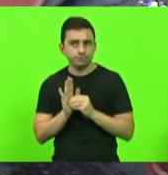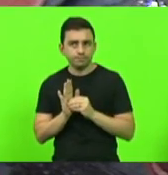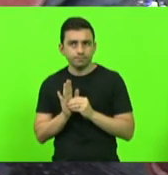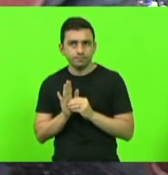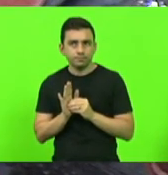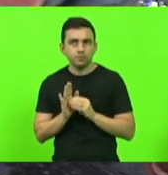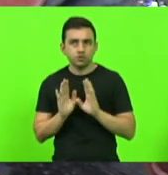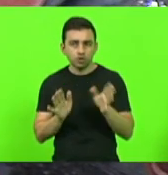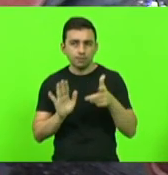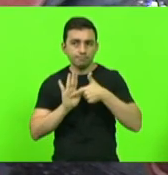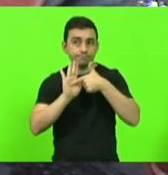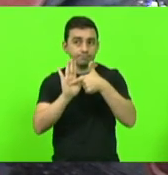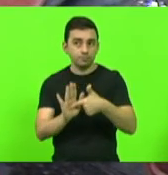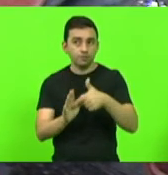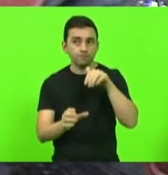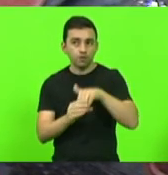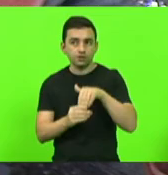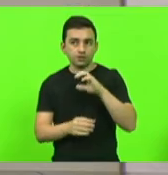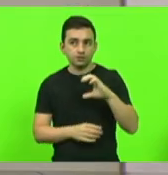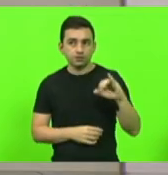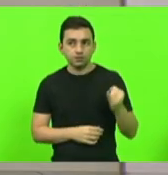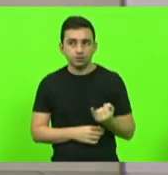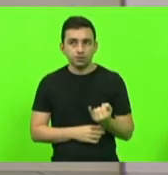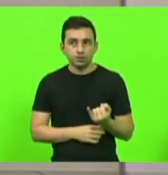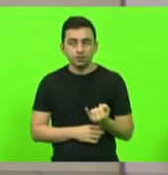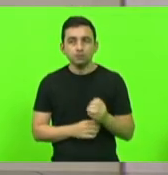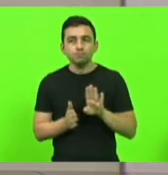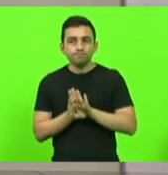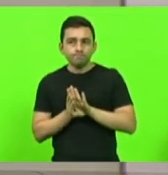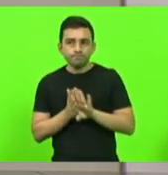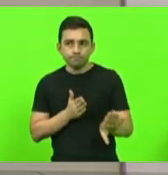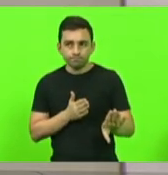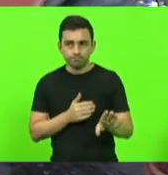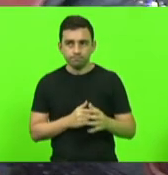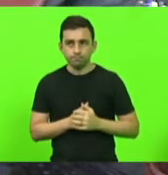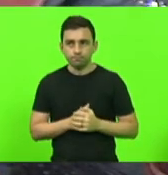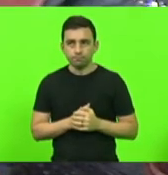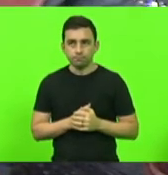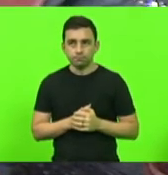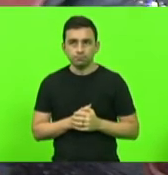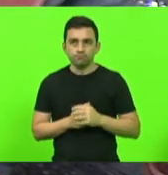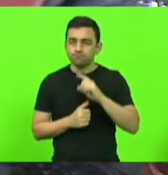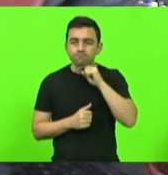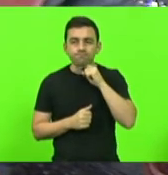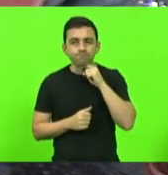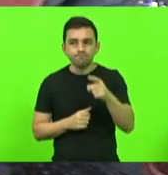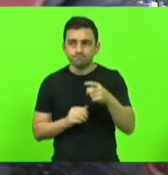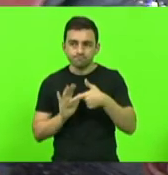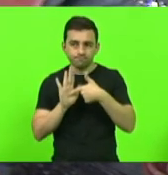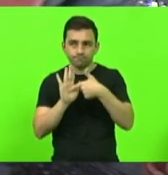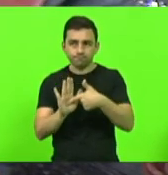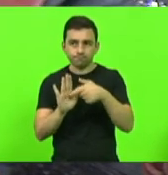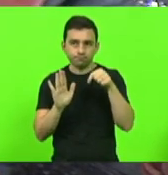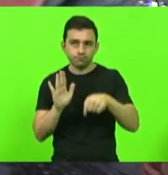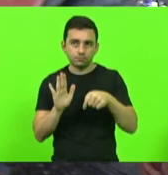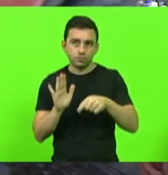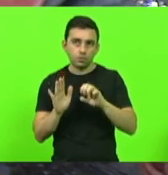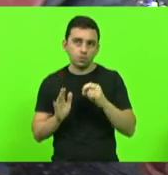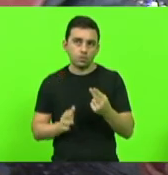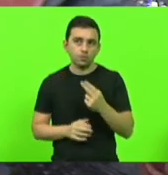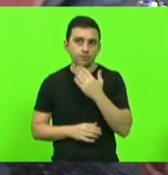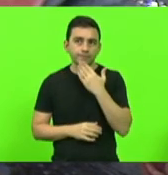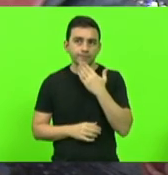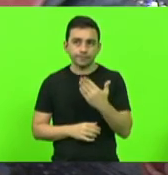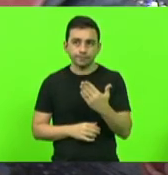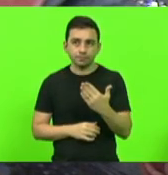plenário, foi votada na CCJ e o voto... Foi rejeitada? Foi rejeitada. Não é possível apresentá-la em plenário. Ou requerer a